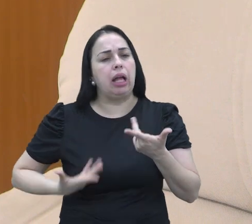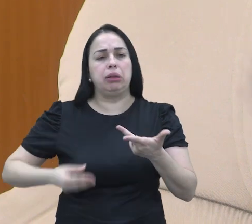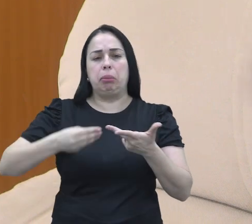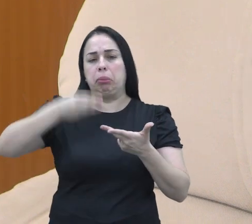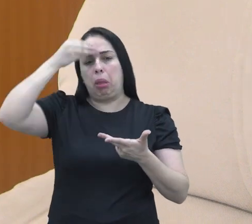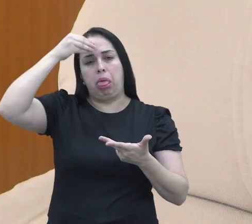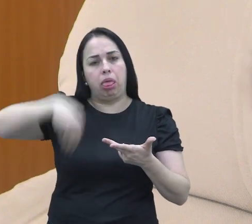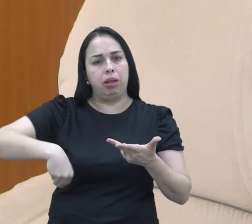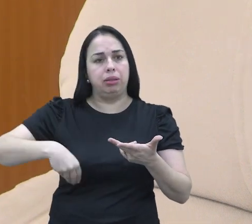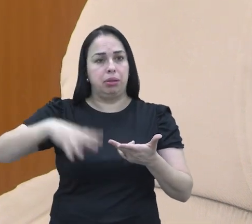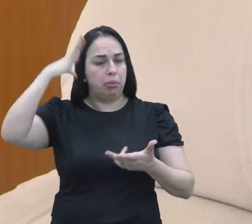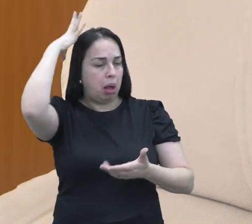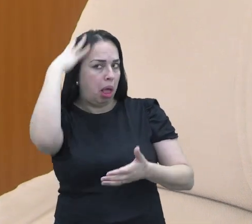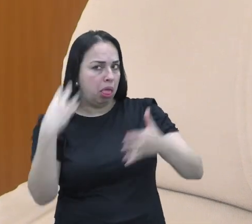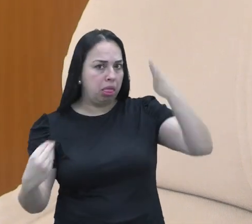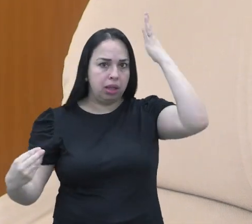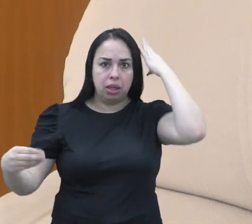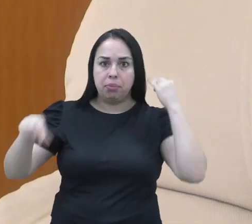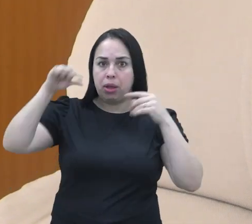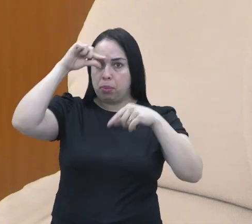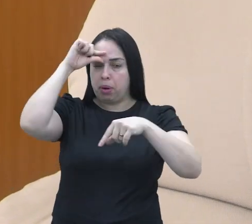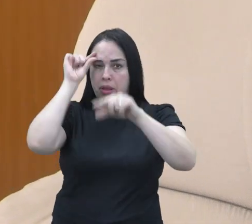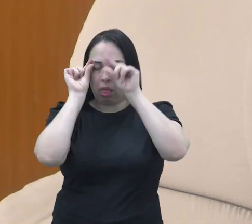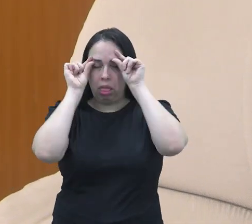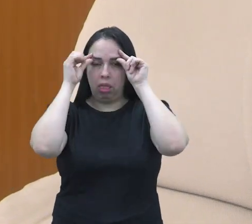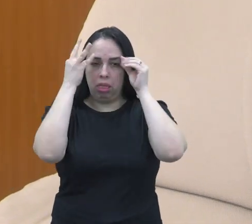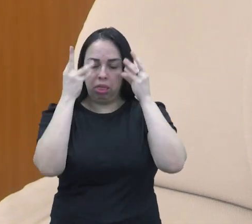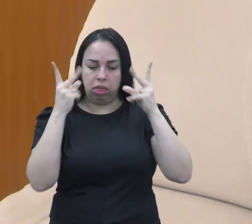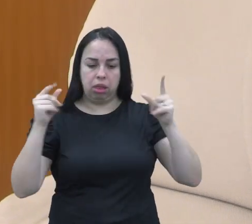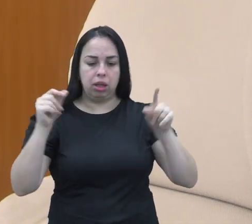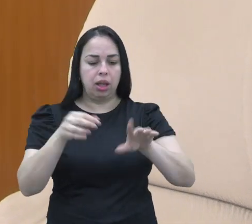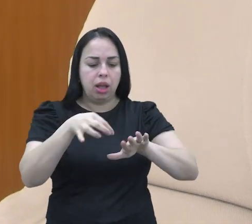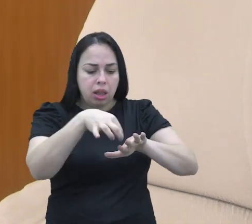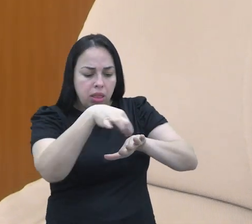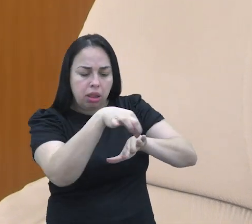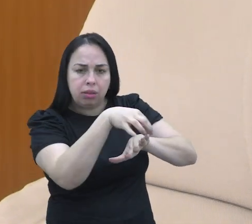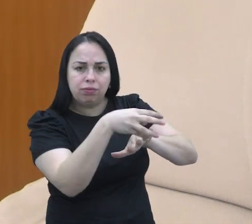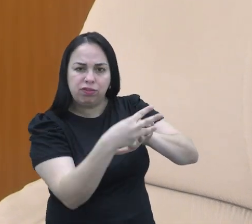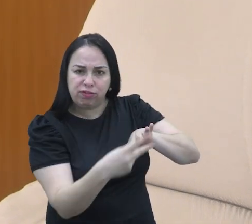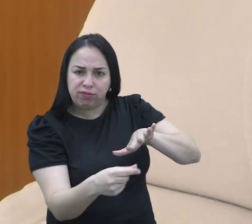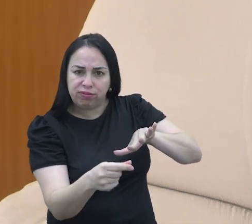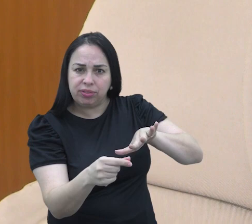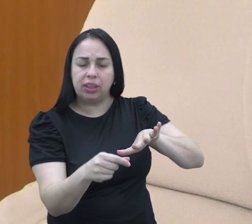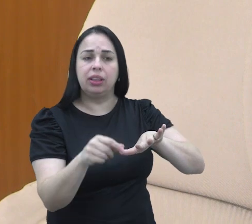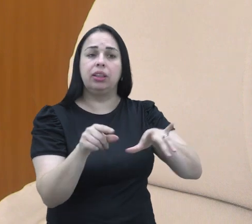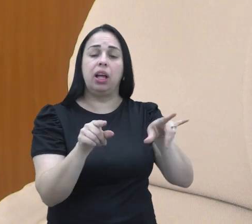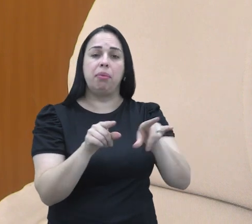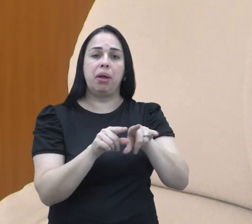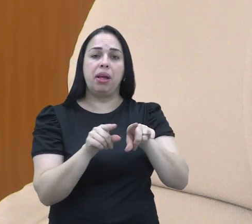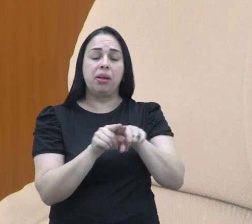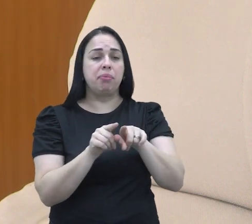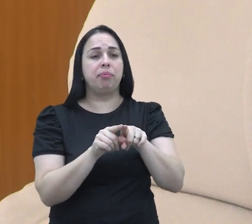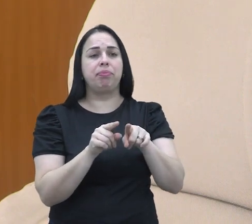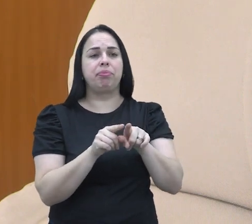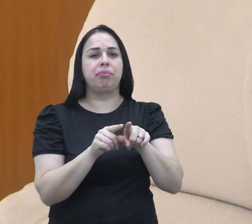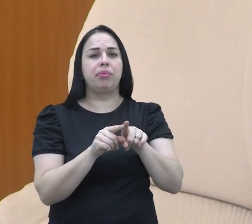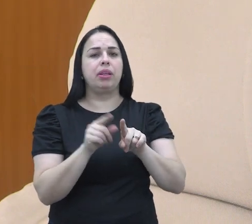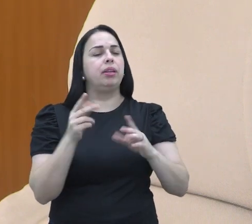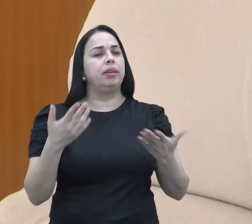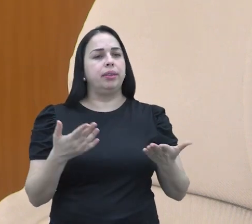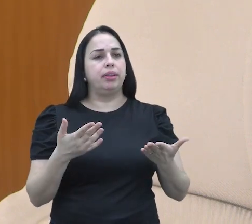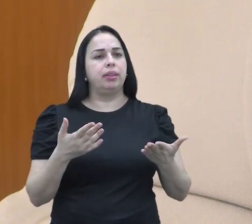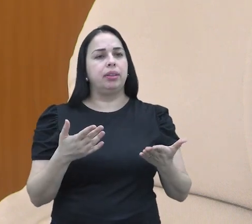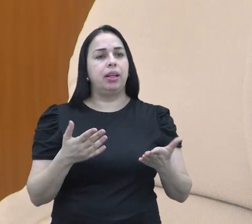cansaço, desânimo. Eu perdi cabelo, eu perdi sobrancelha, perdi as unhas. Então, cheguei a sair